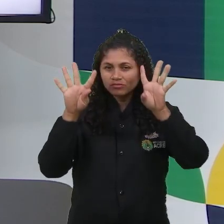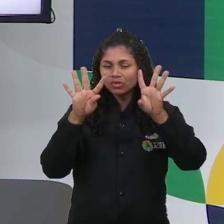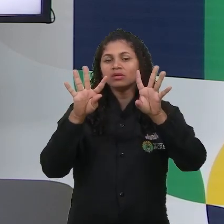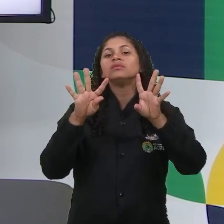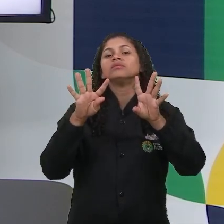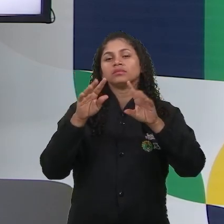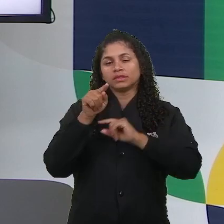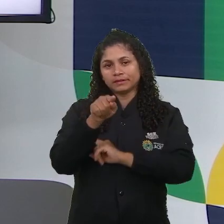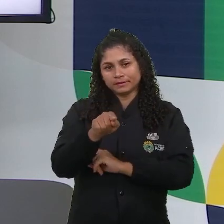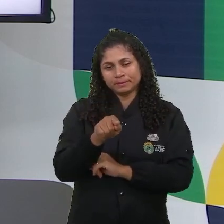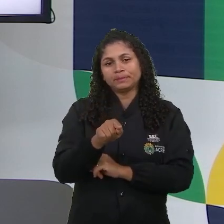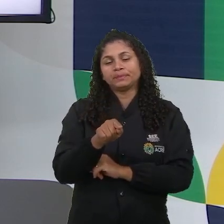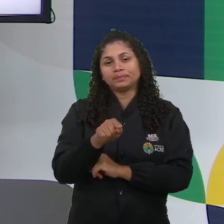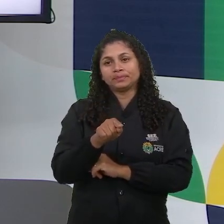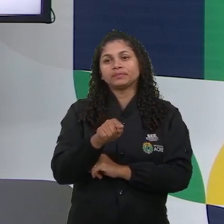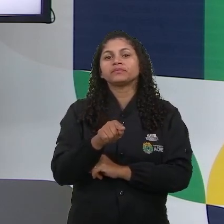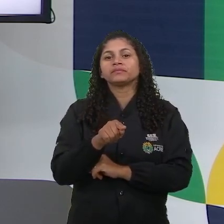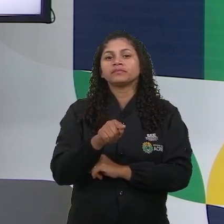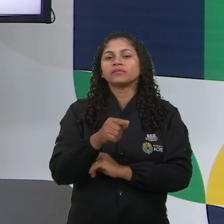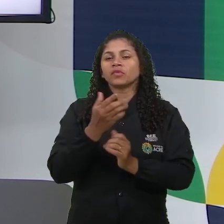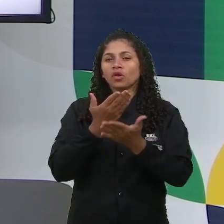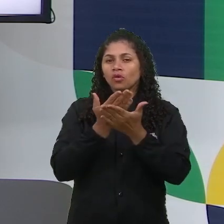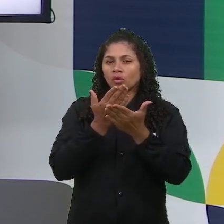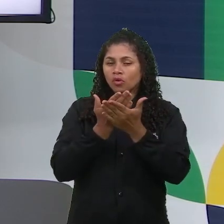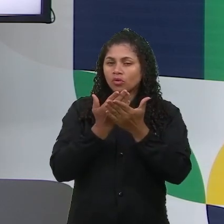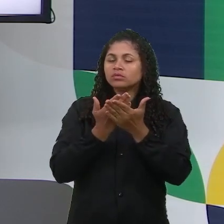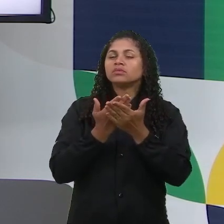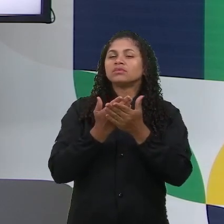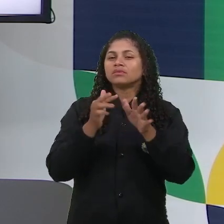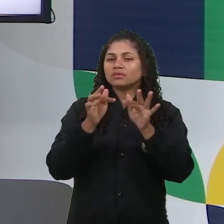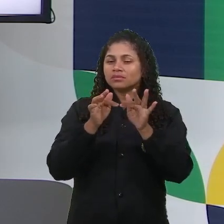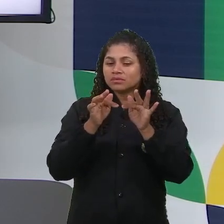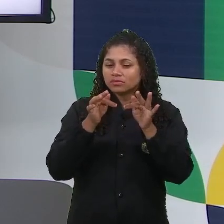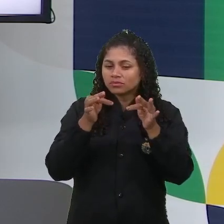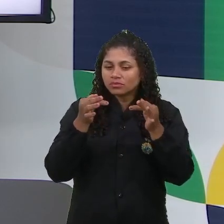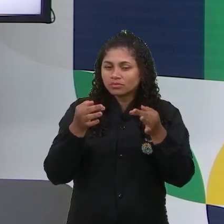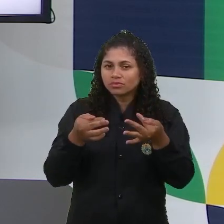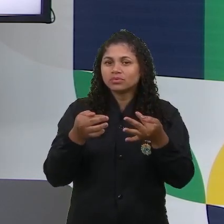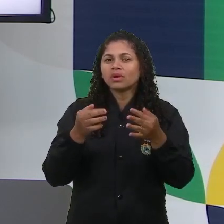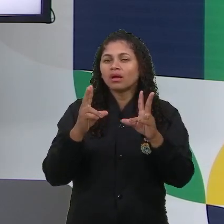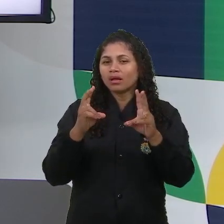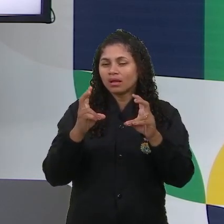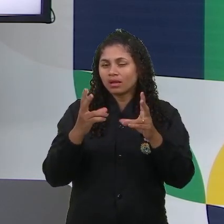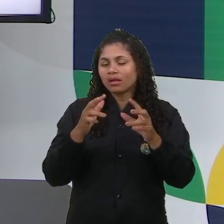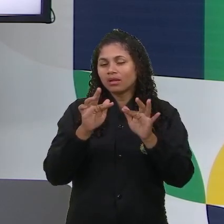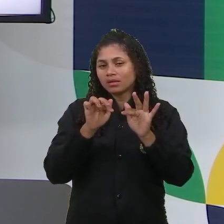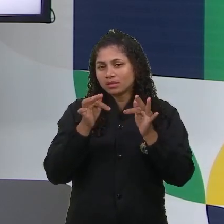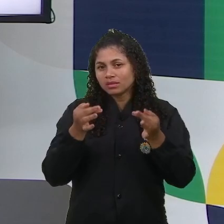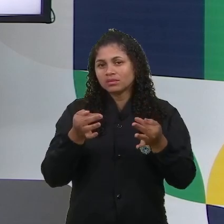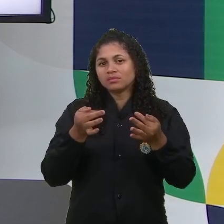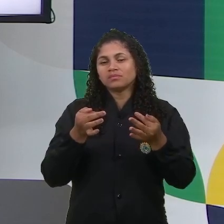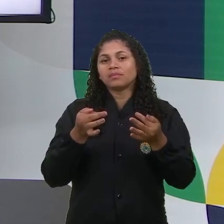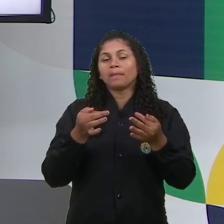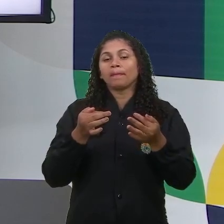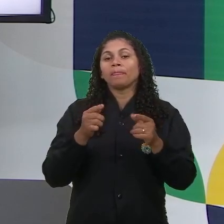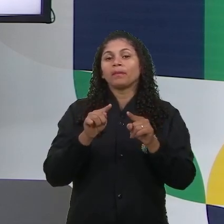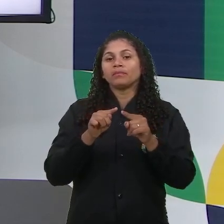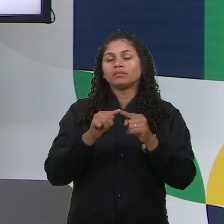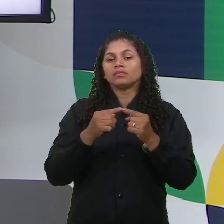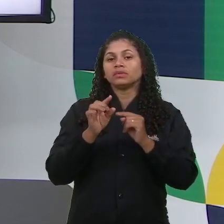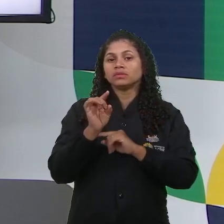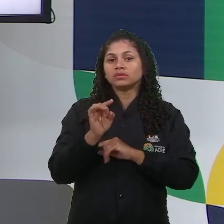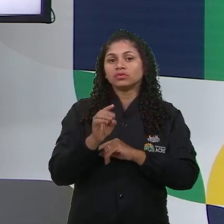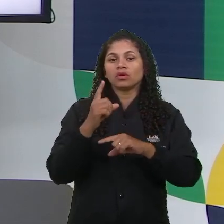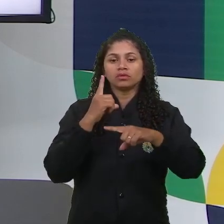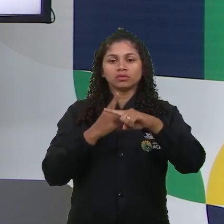vetores é simples. Em geral, nós temos muito mais coisas para falar sobre vetores, mas só a adição e a multiplicação por